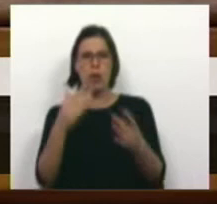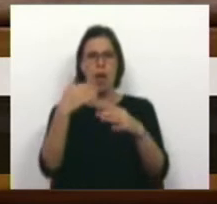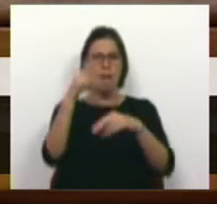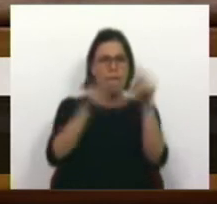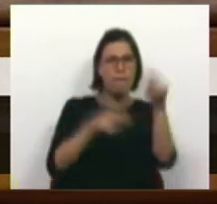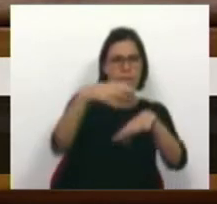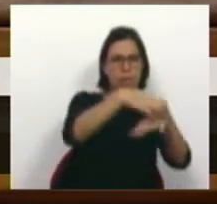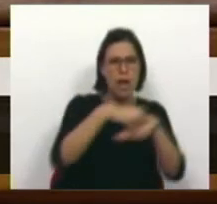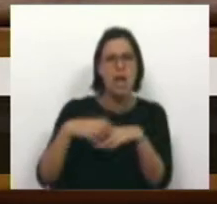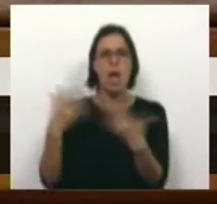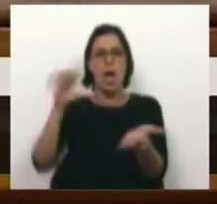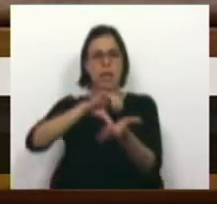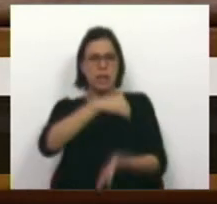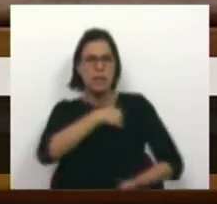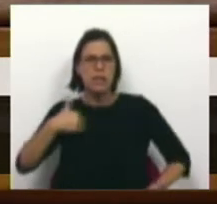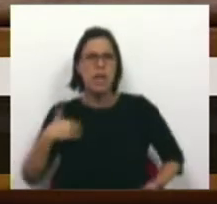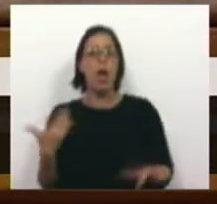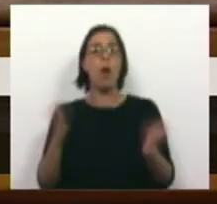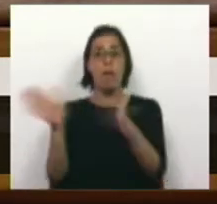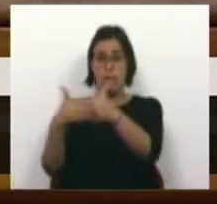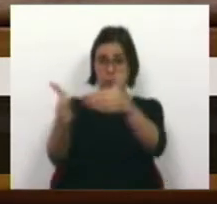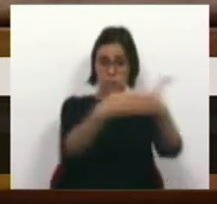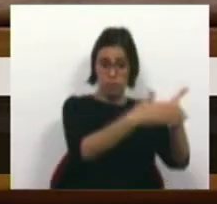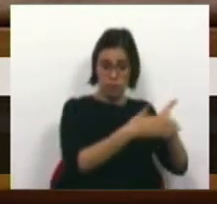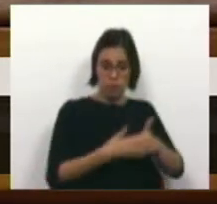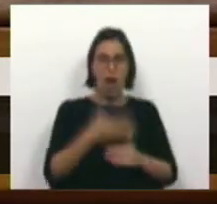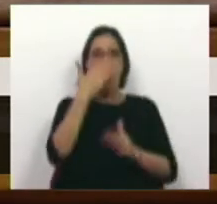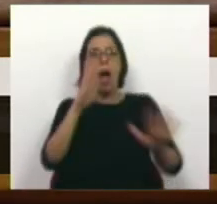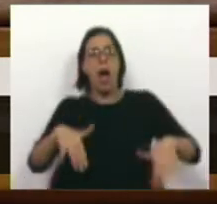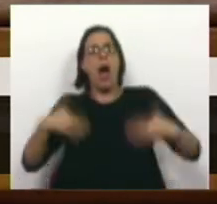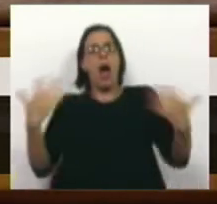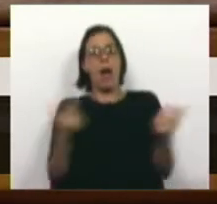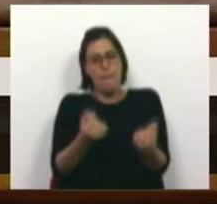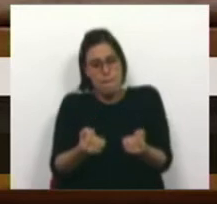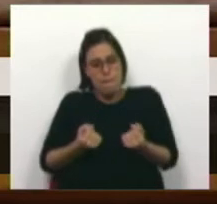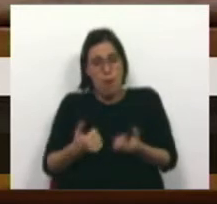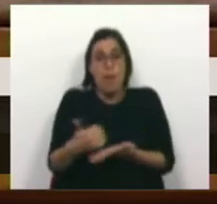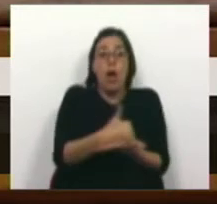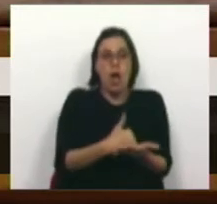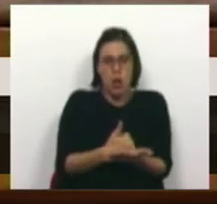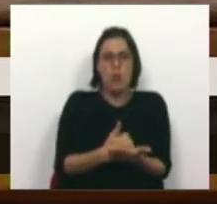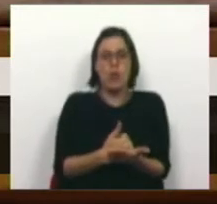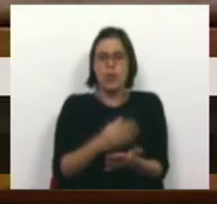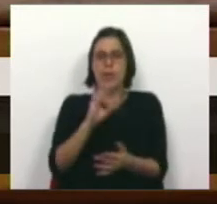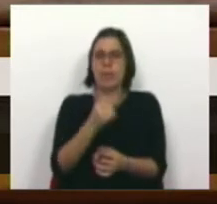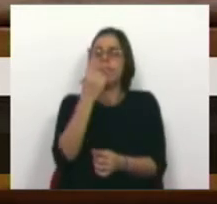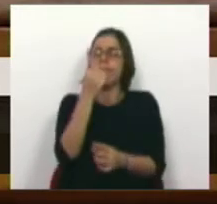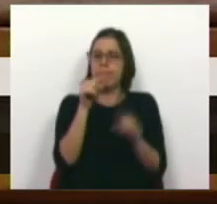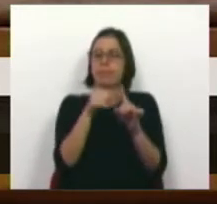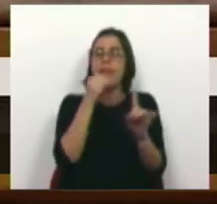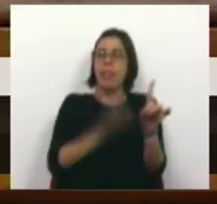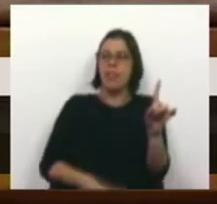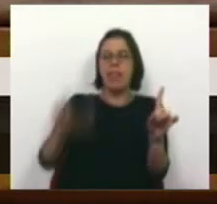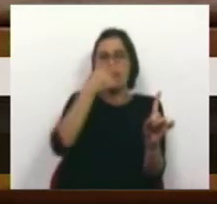repartição de finanças, cada centro de saúde que fechou para alegadamente economizar recursos é mais uma parcela do